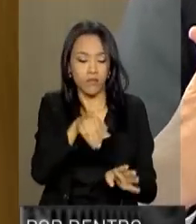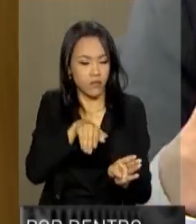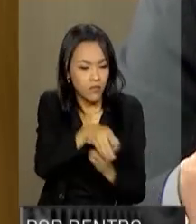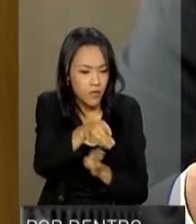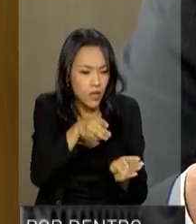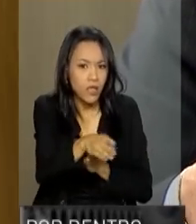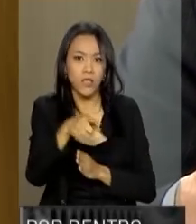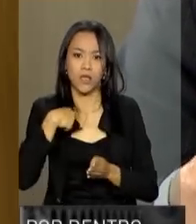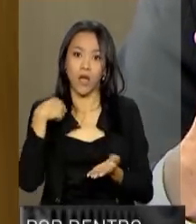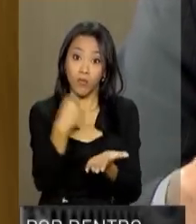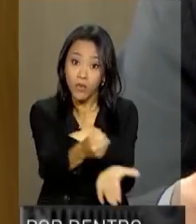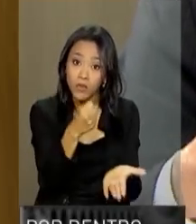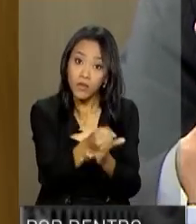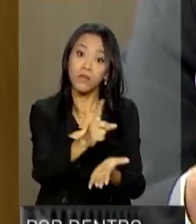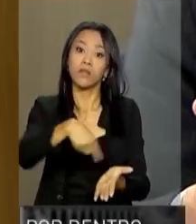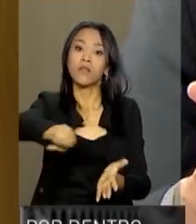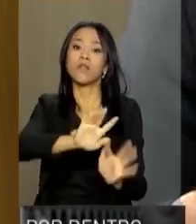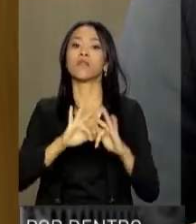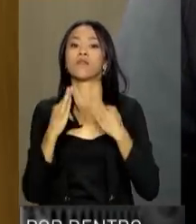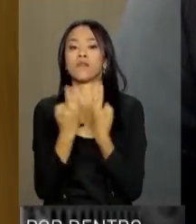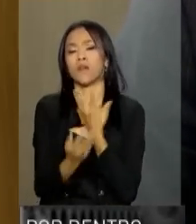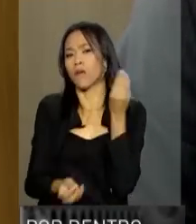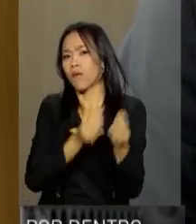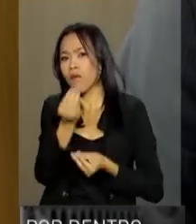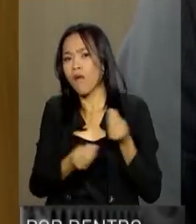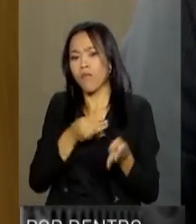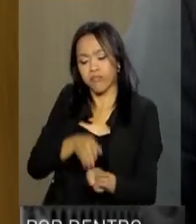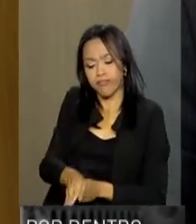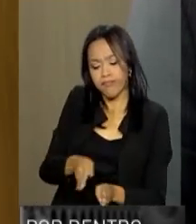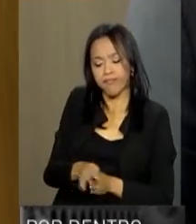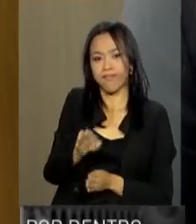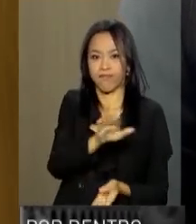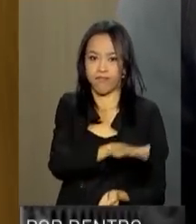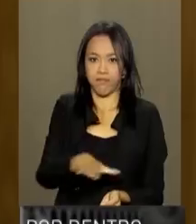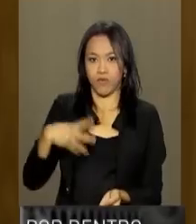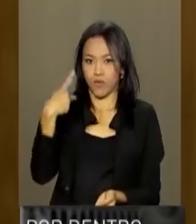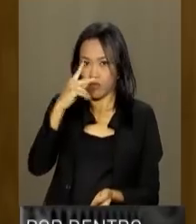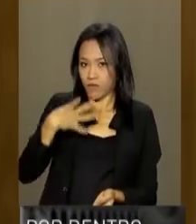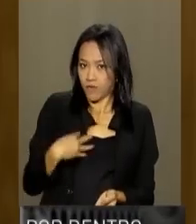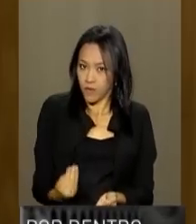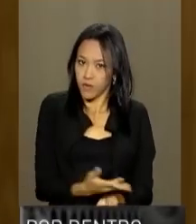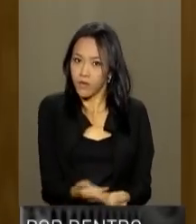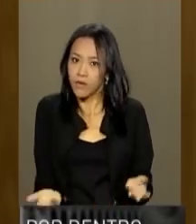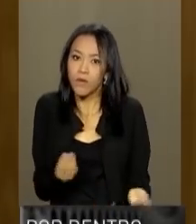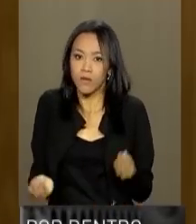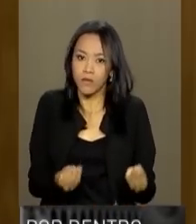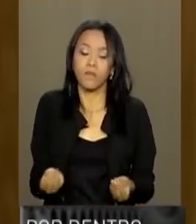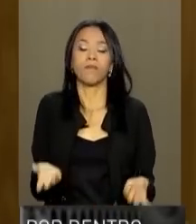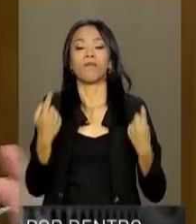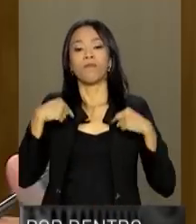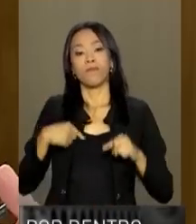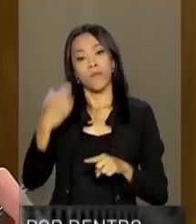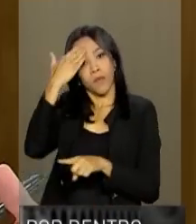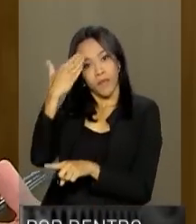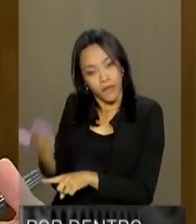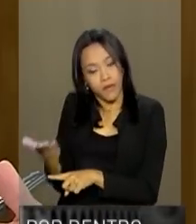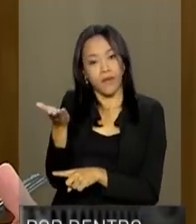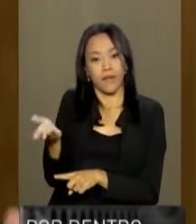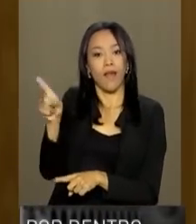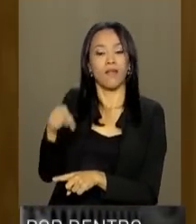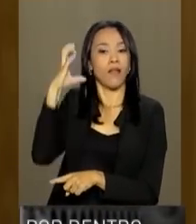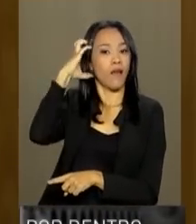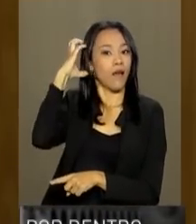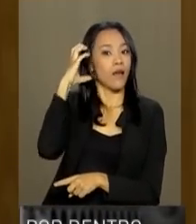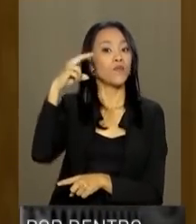apoiando essas famílias para dar o melhor desenvolvimento possível seus filhos muito obrigada válter lima pela sua participação válter lima que é da